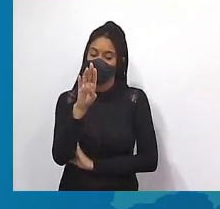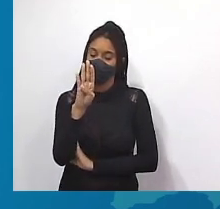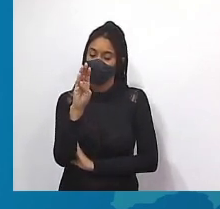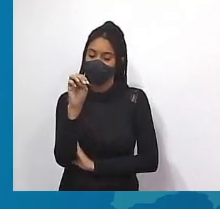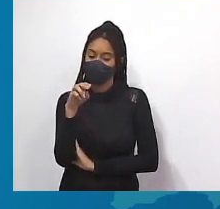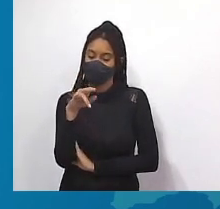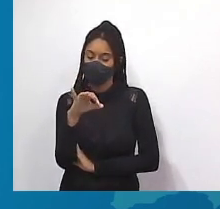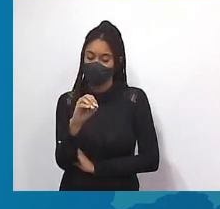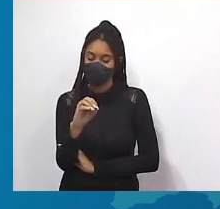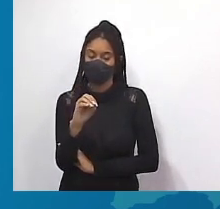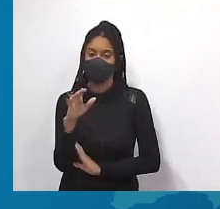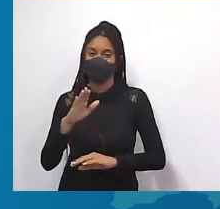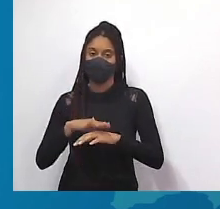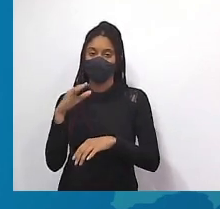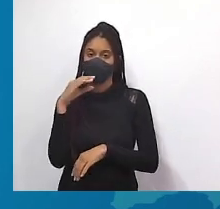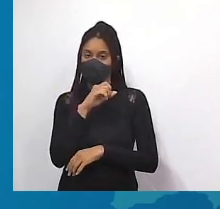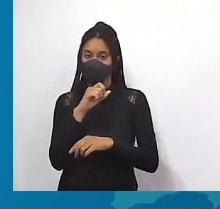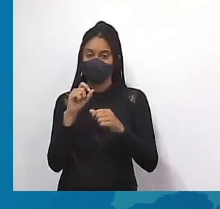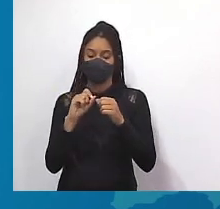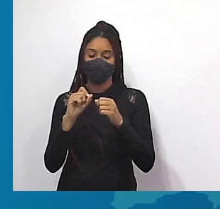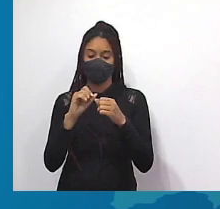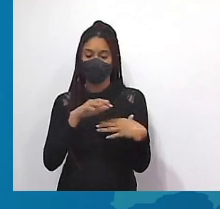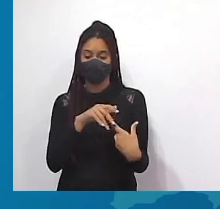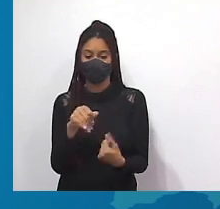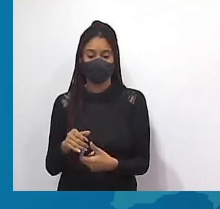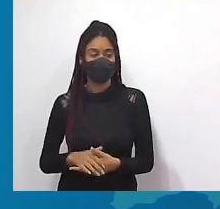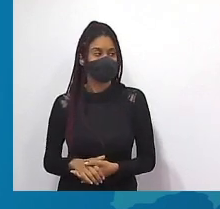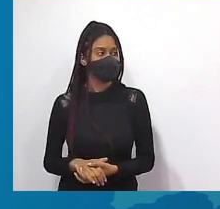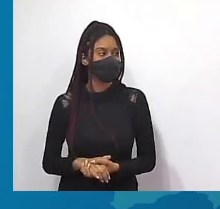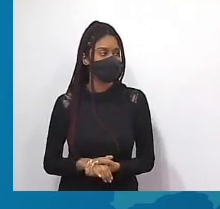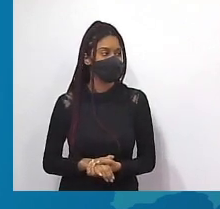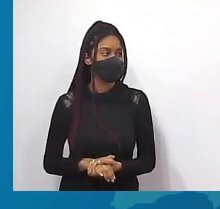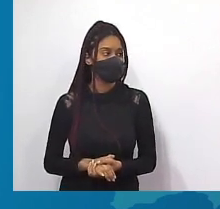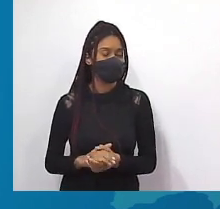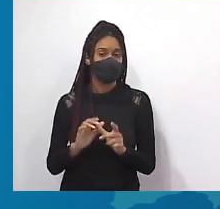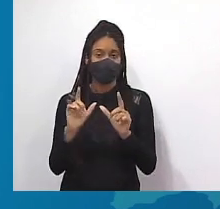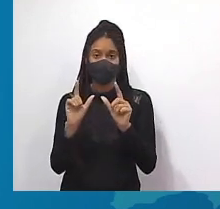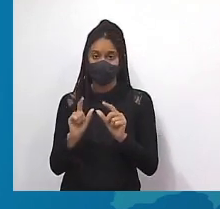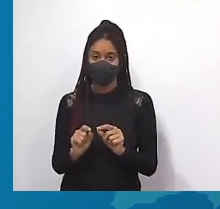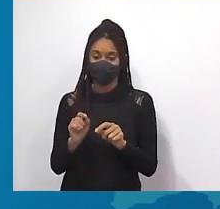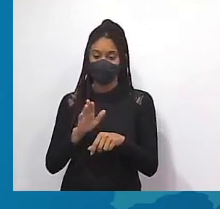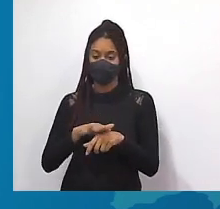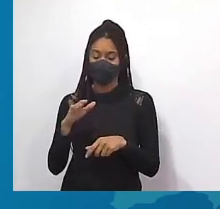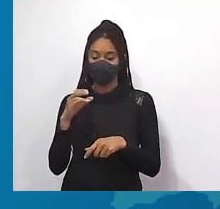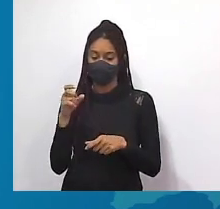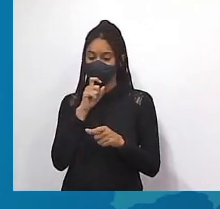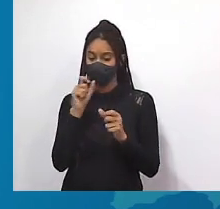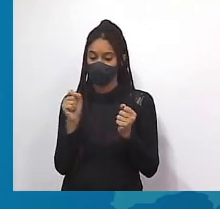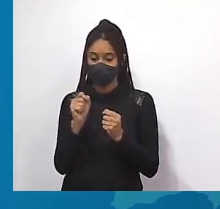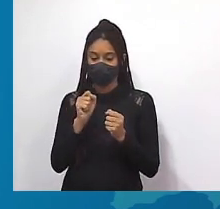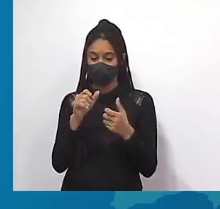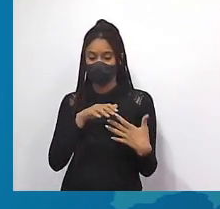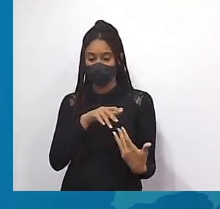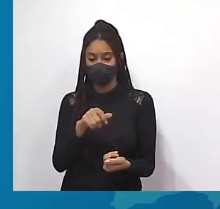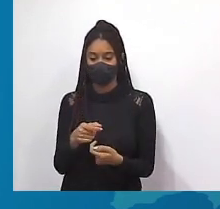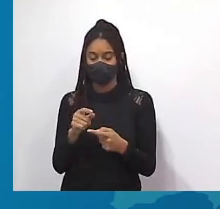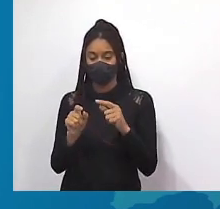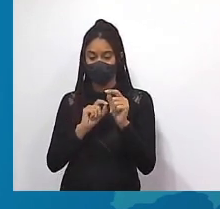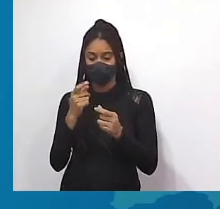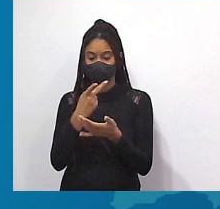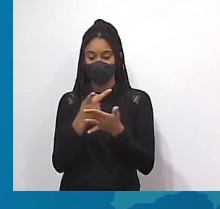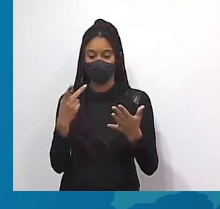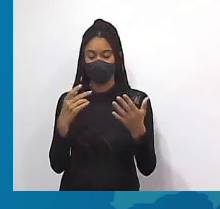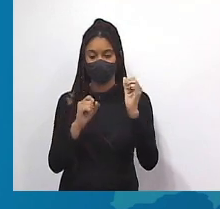Quanto menos gás carbônico e mais oxigênio, mais frio fica o planeta. O que acontece é que a atividade